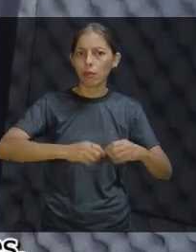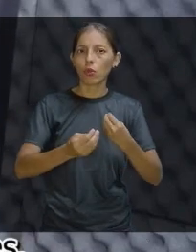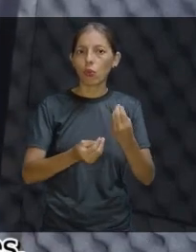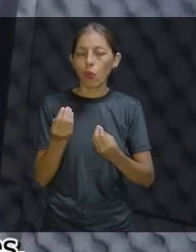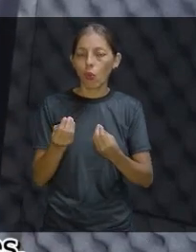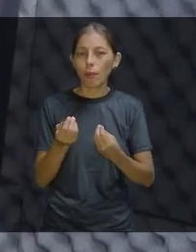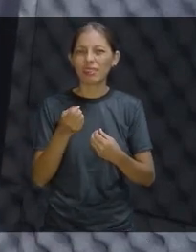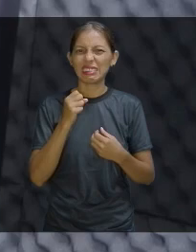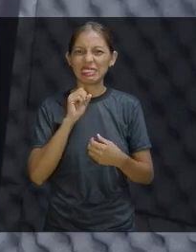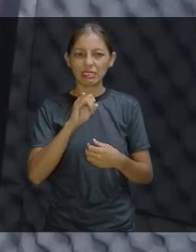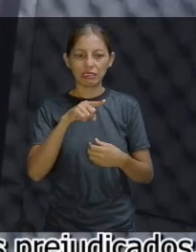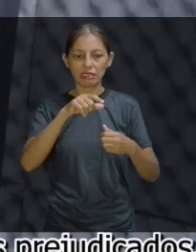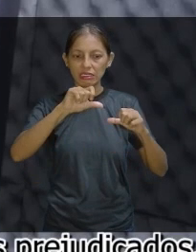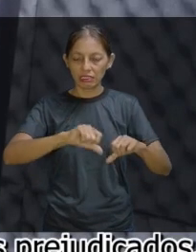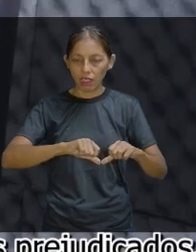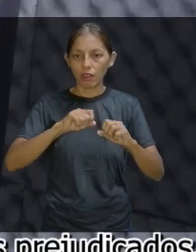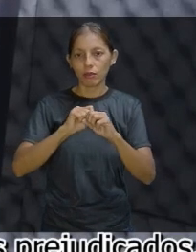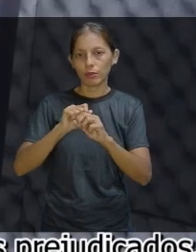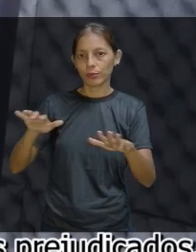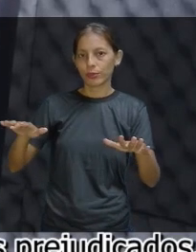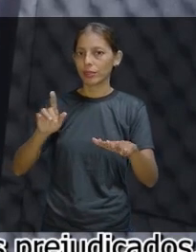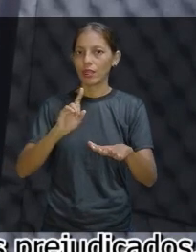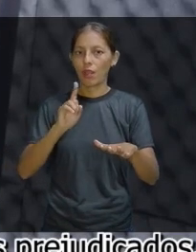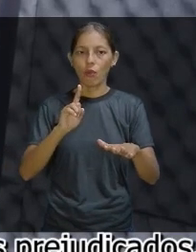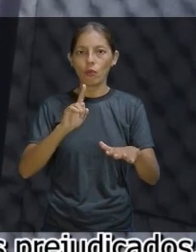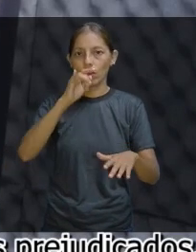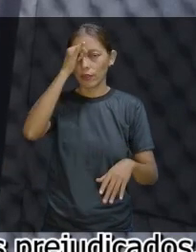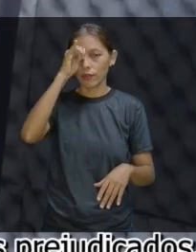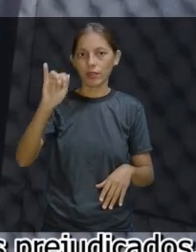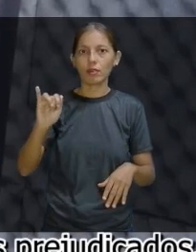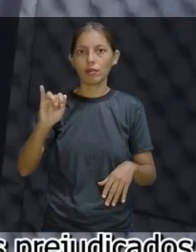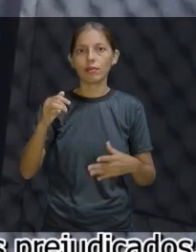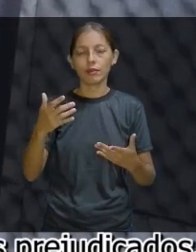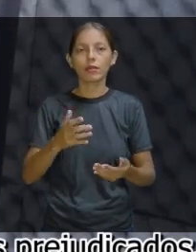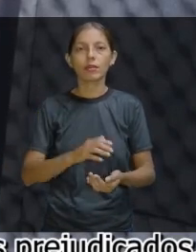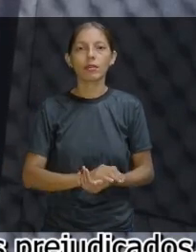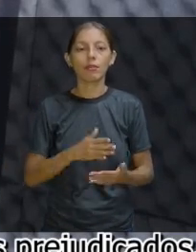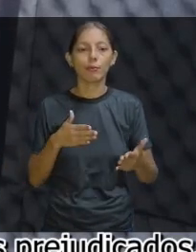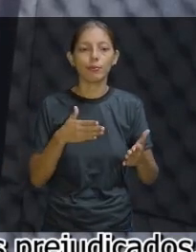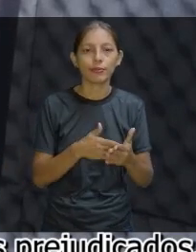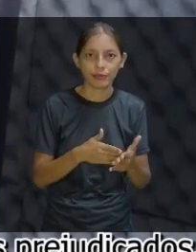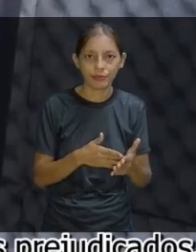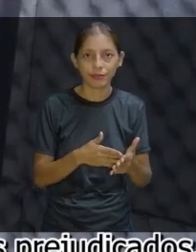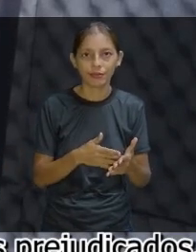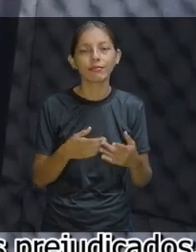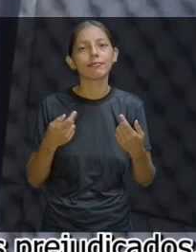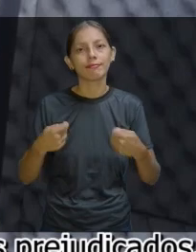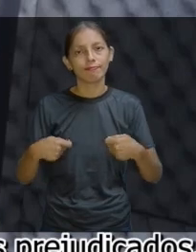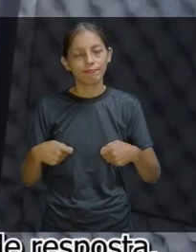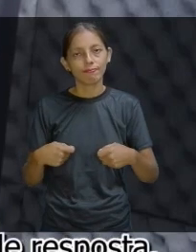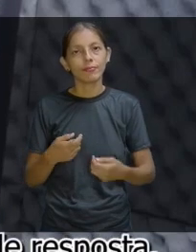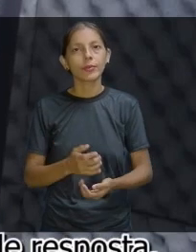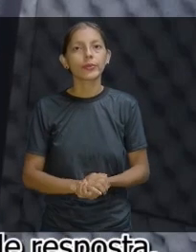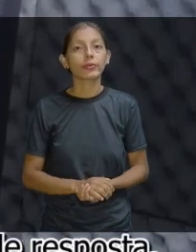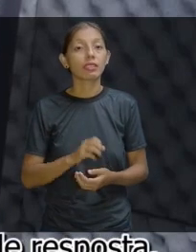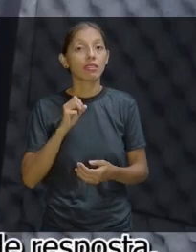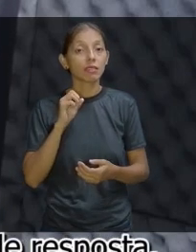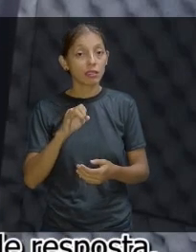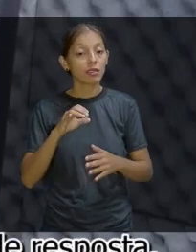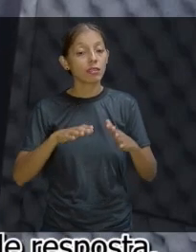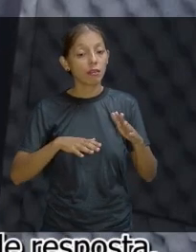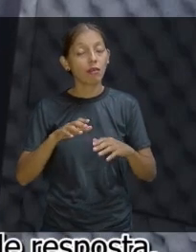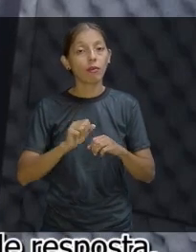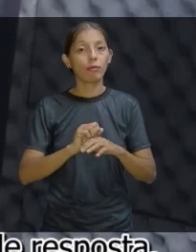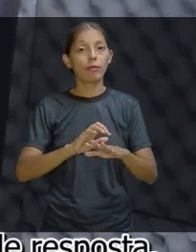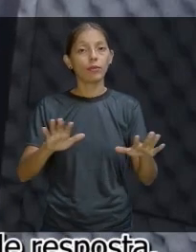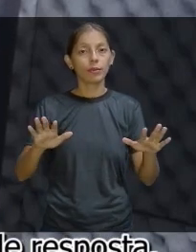os autores. E o que passar desse filtro, então, cabe aos interessados, aos prejudicados, buscar os meios